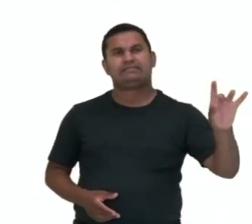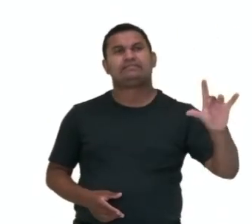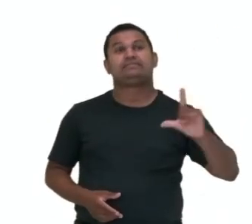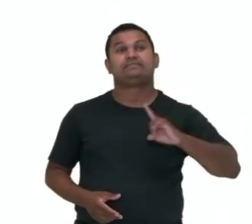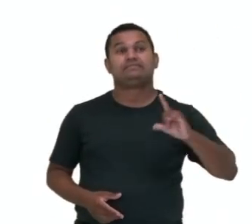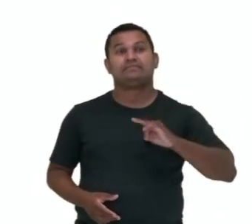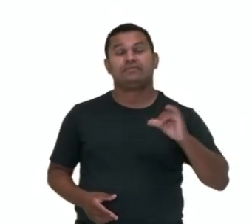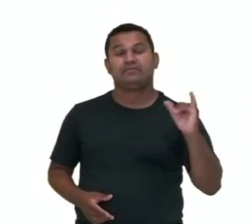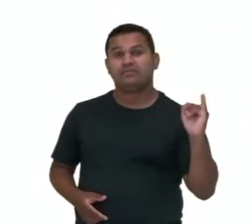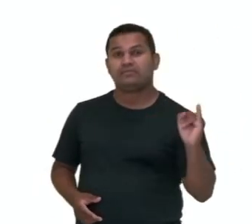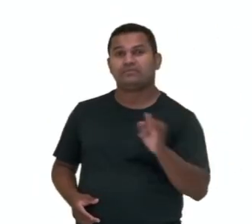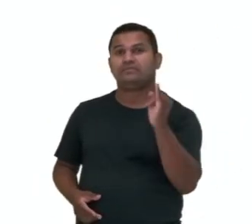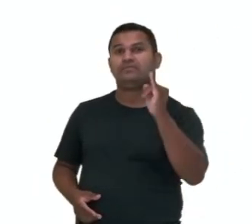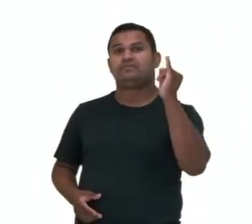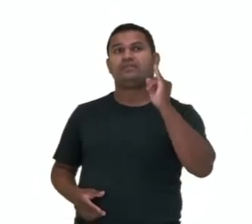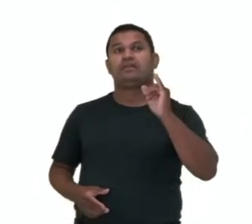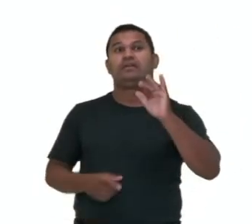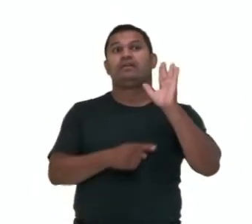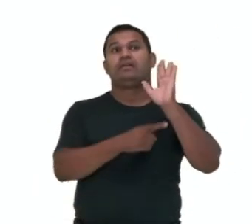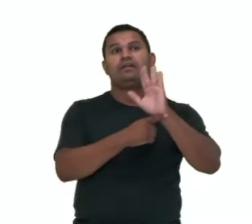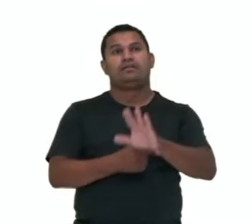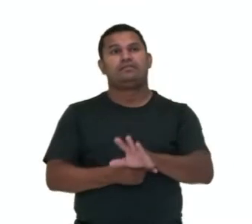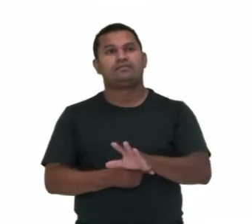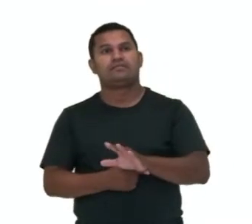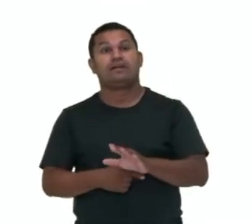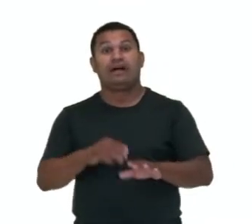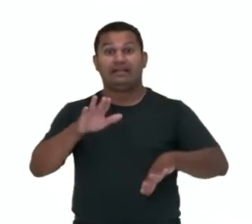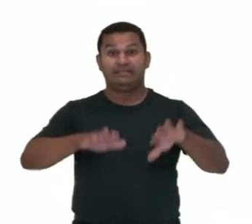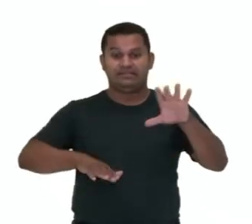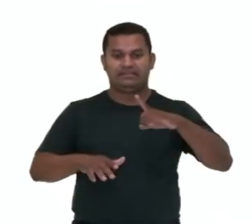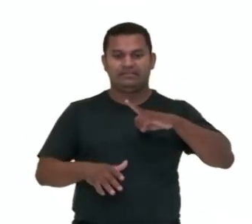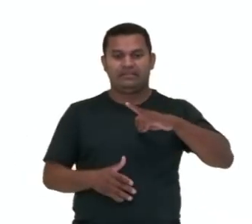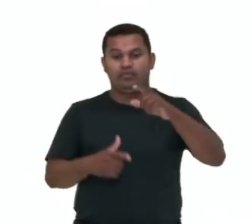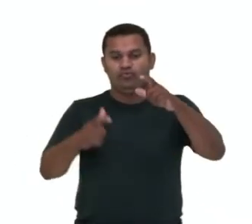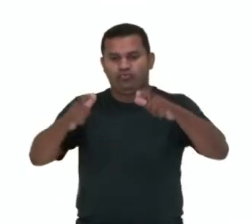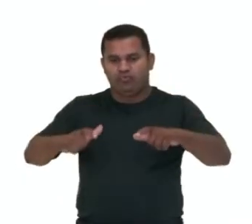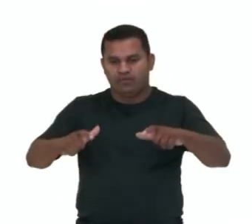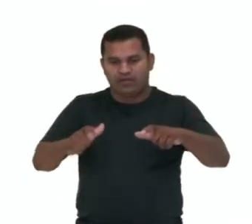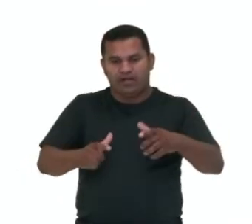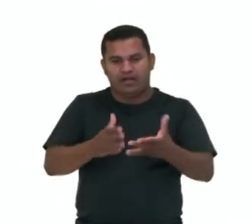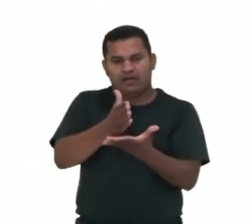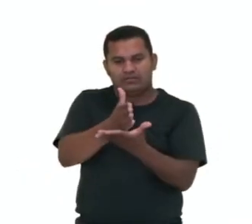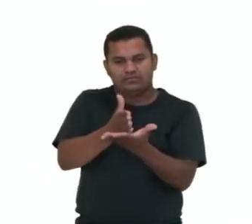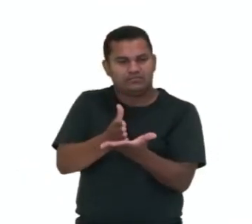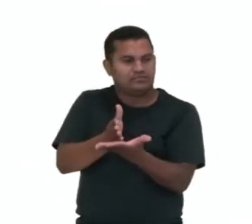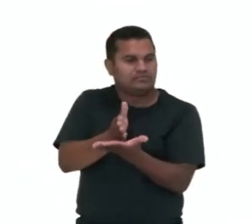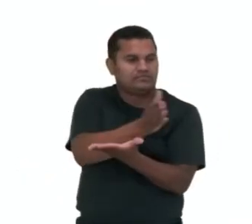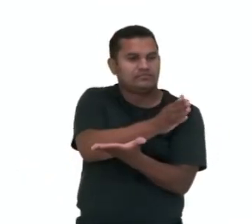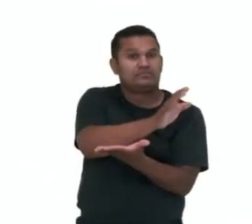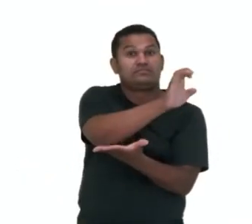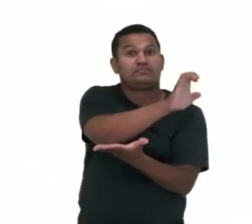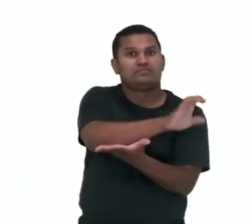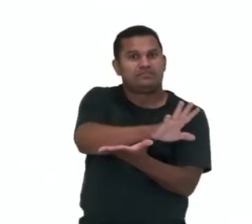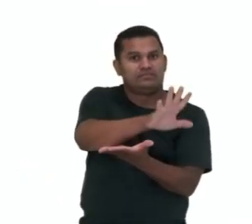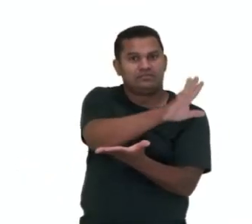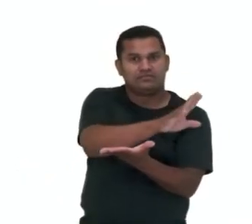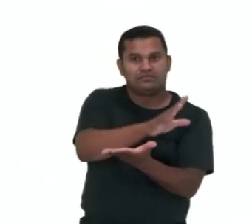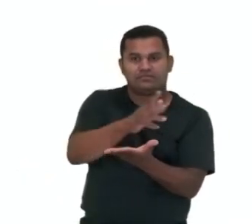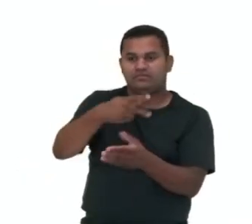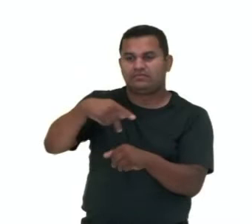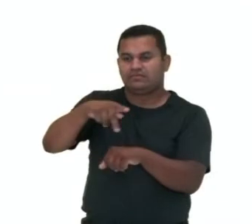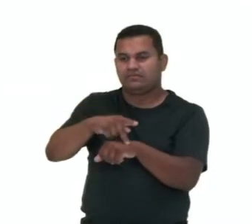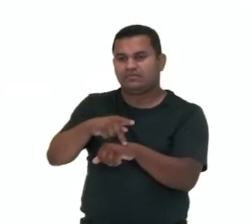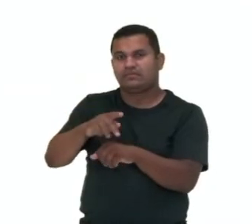chamadas de transfronteiriças, ou seja, que ultrapassam fronteiras de países dentro de um mesmo continente. Outras